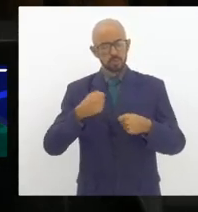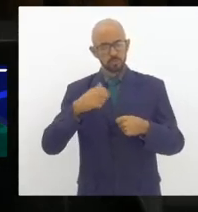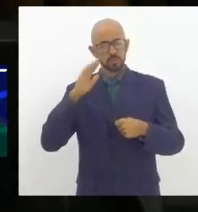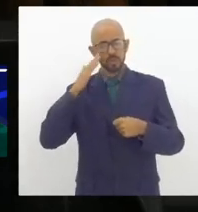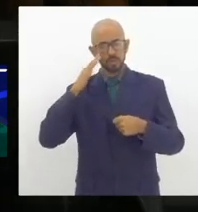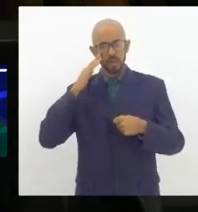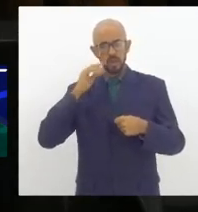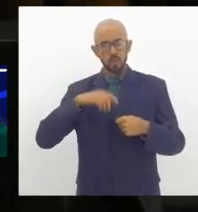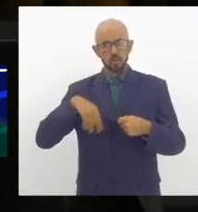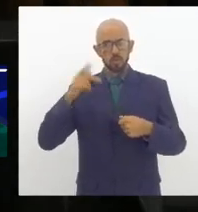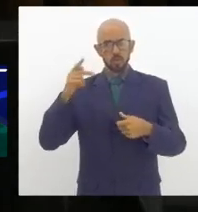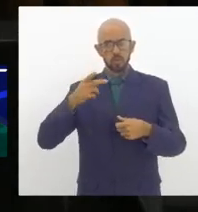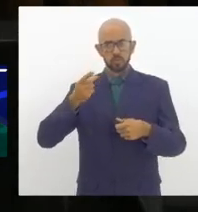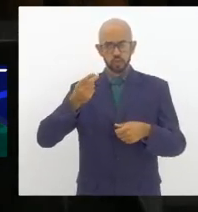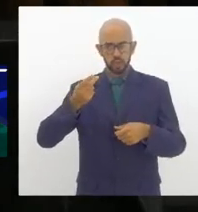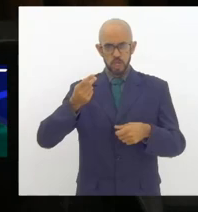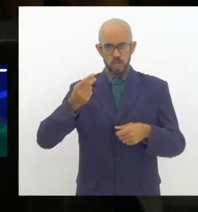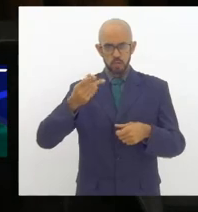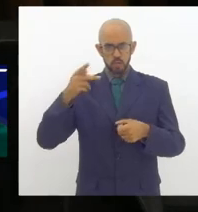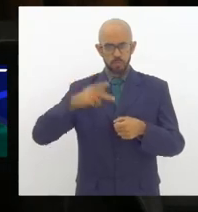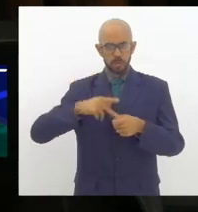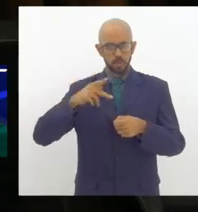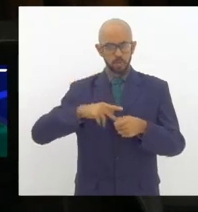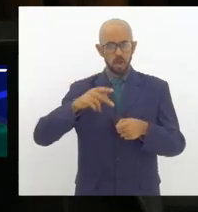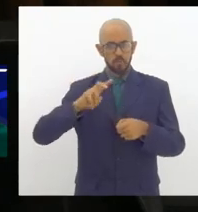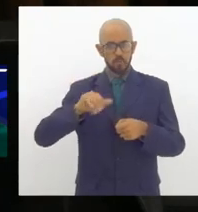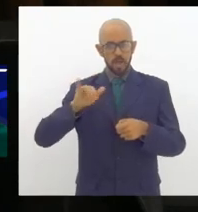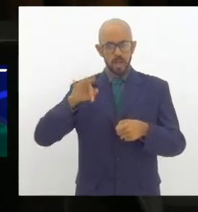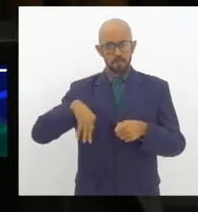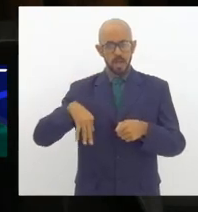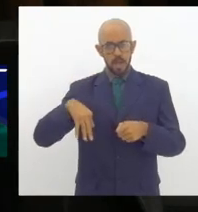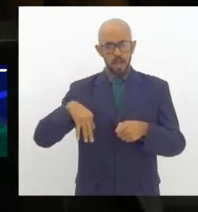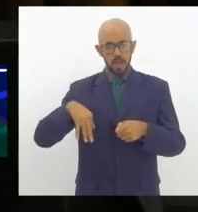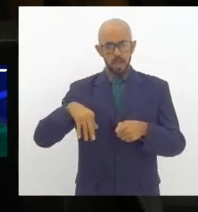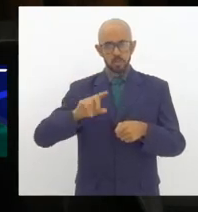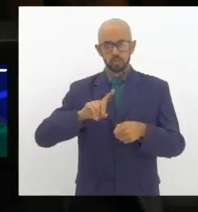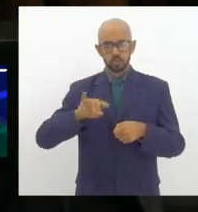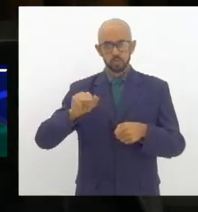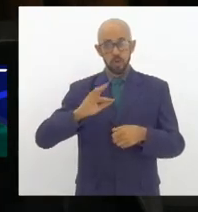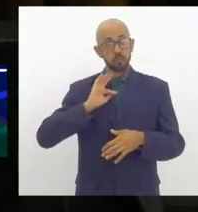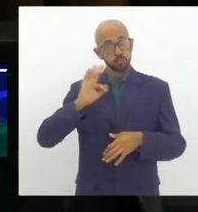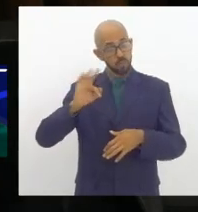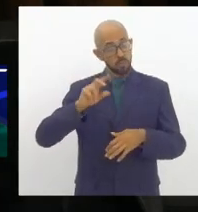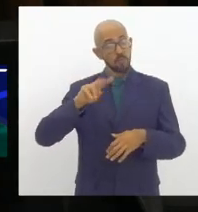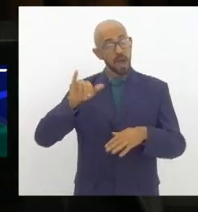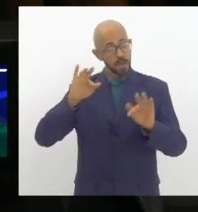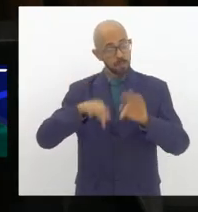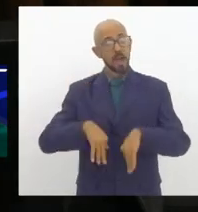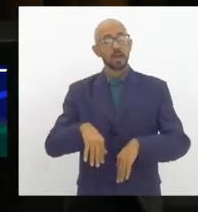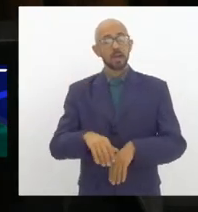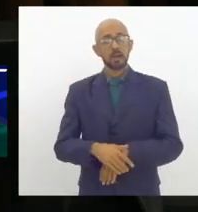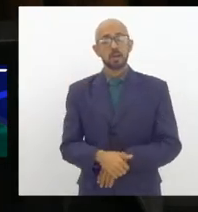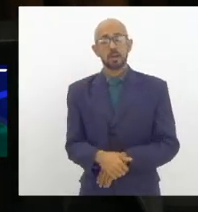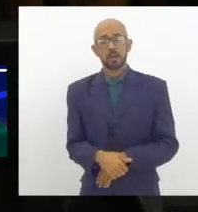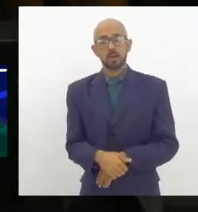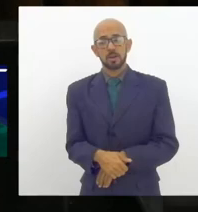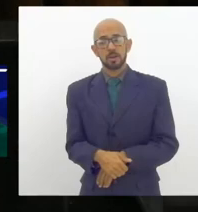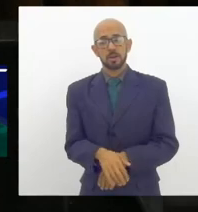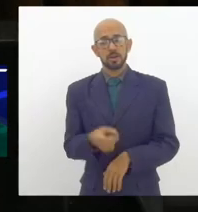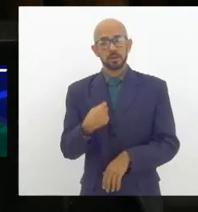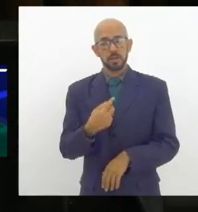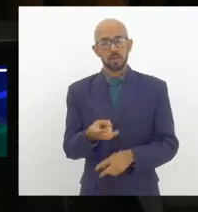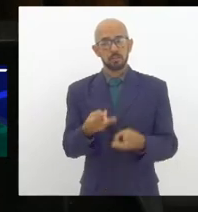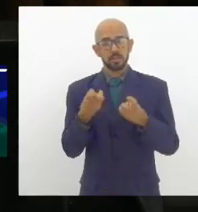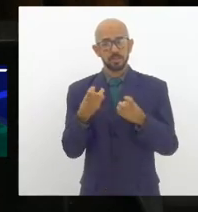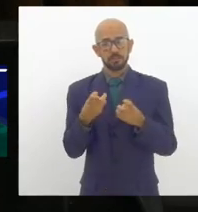bem finito bem infinito uma hora o Jorge Pedrosa vão acabar e eu já tô